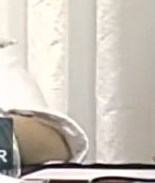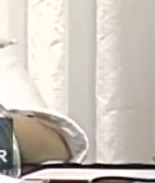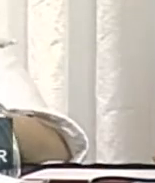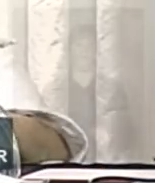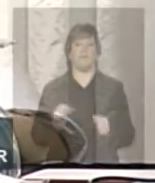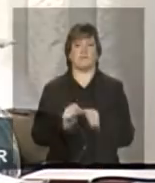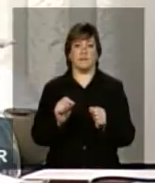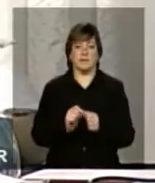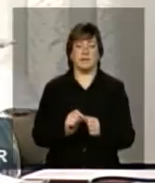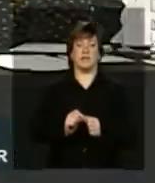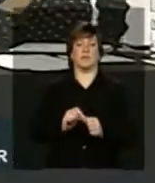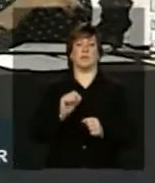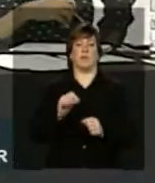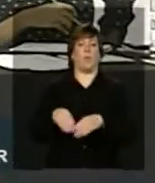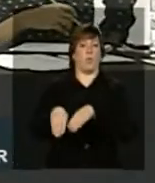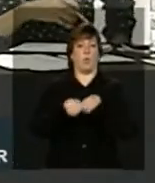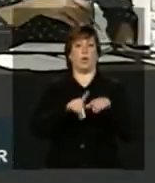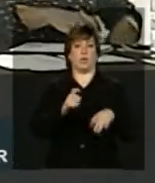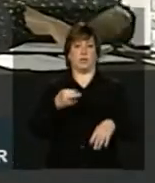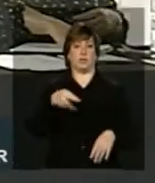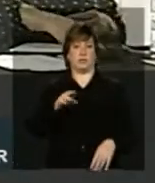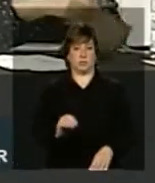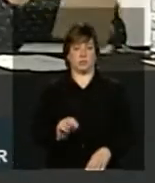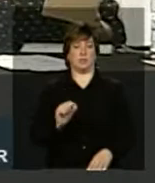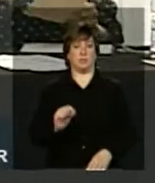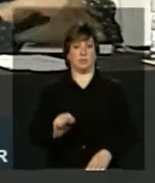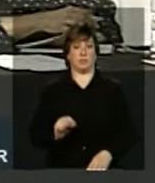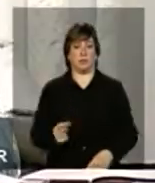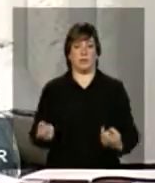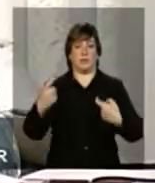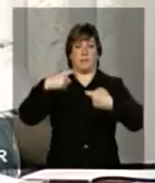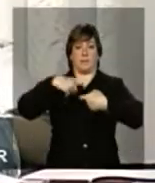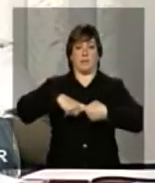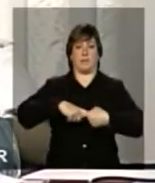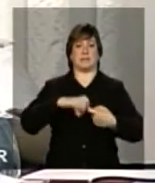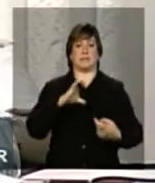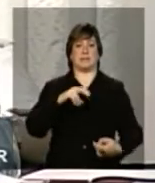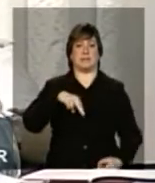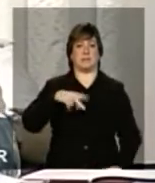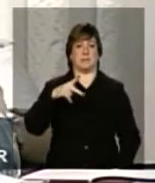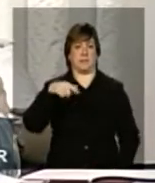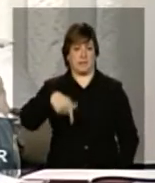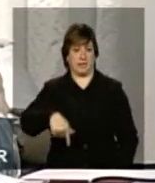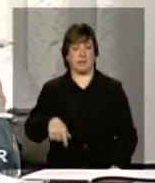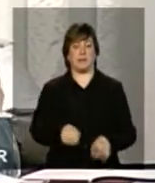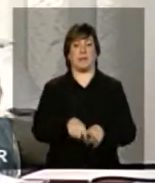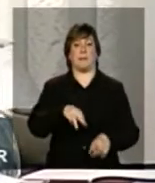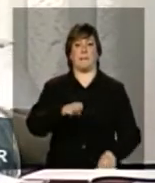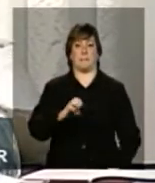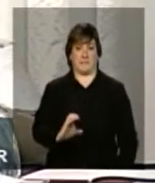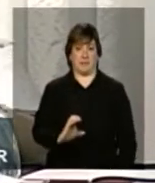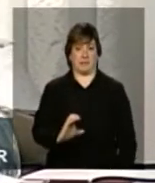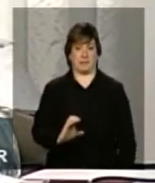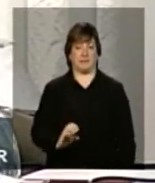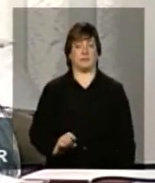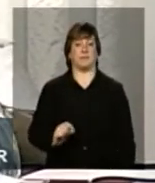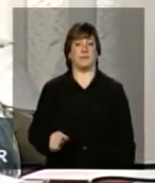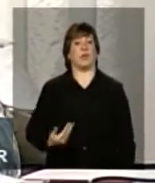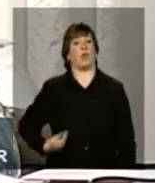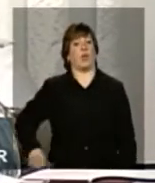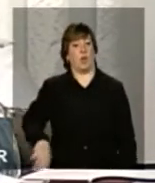Construindo a Igualdade de Gênero, né, em parceria com o CNPq e MEC, que